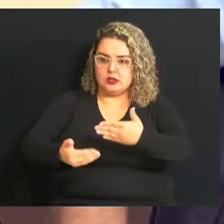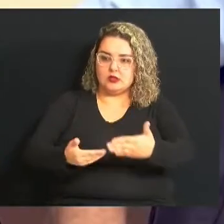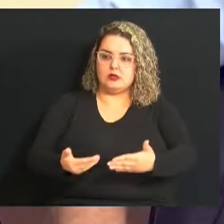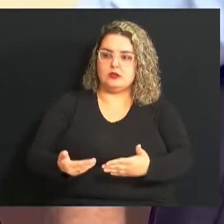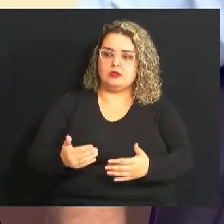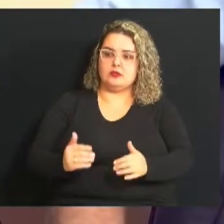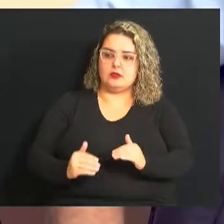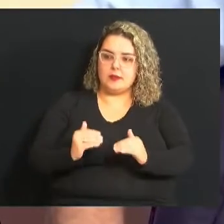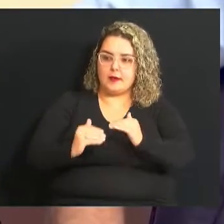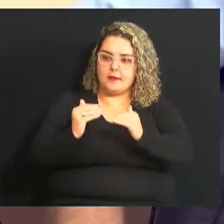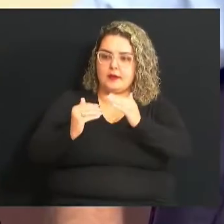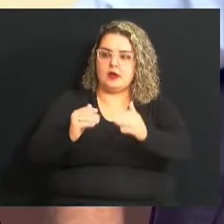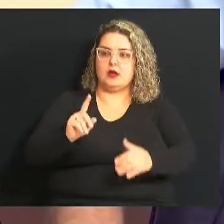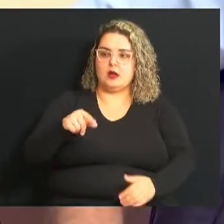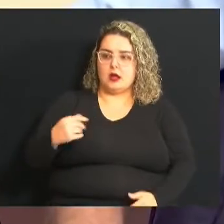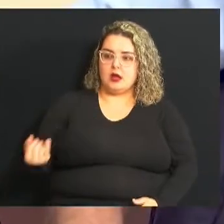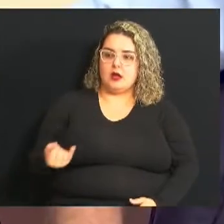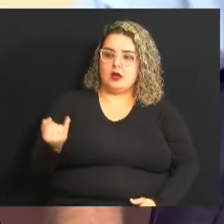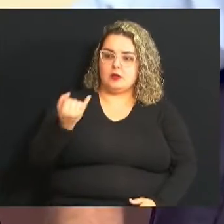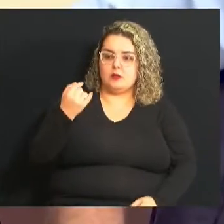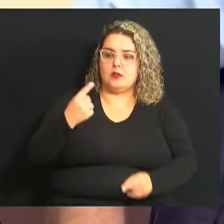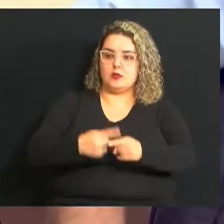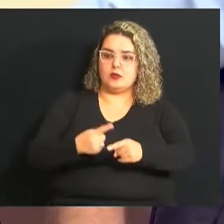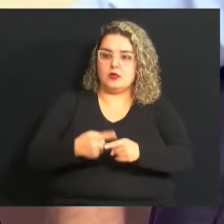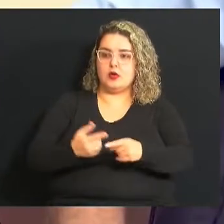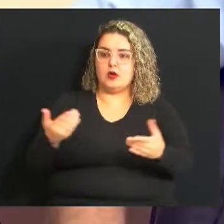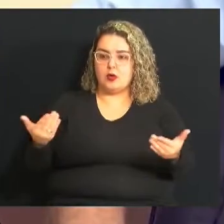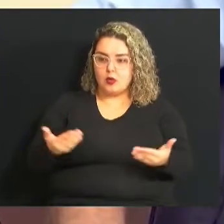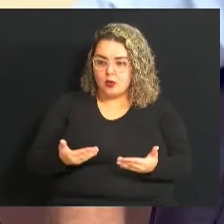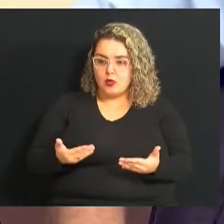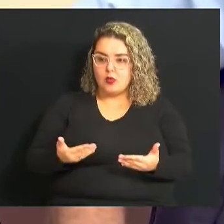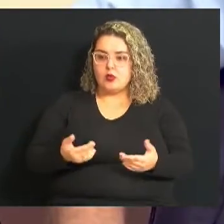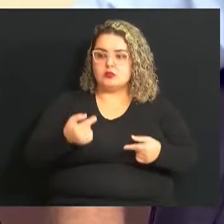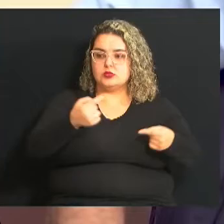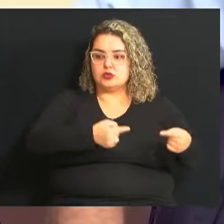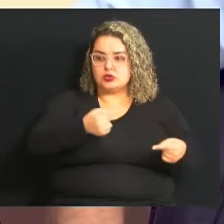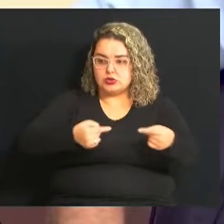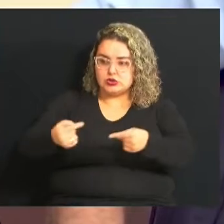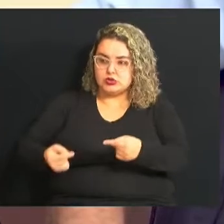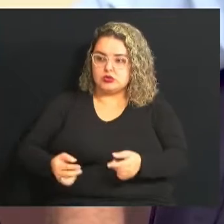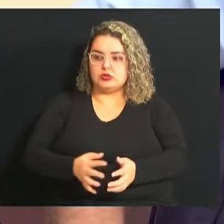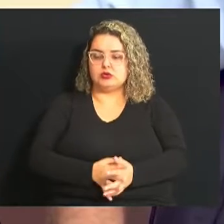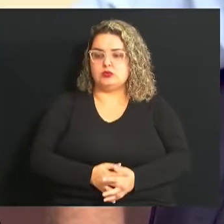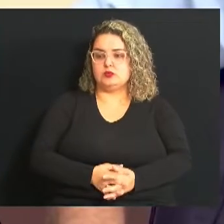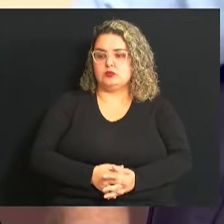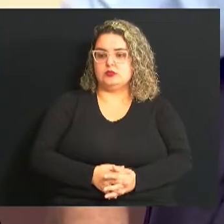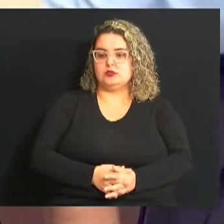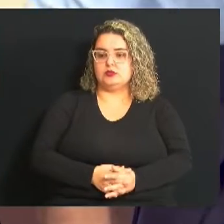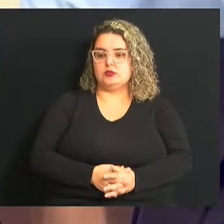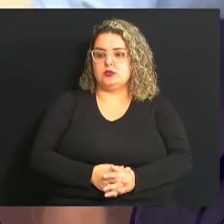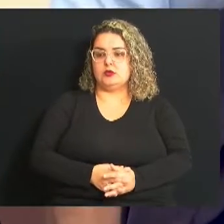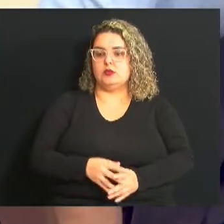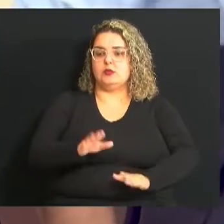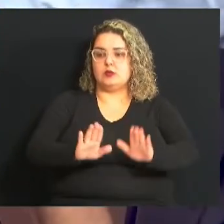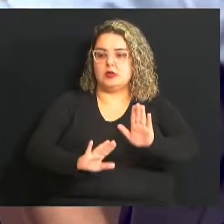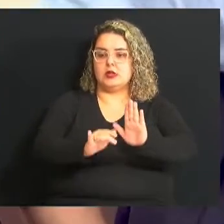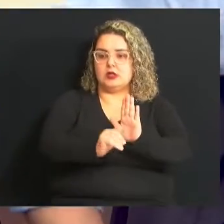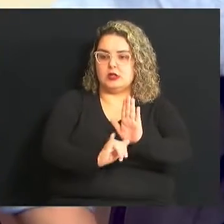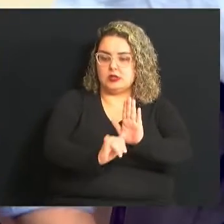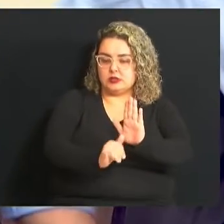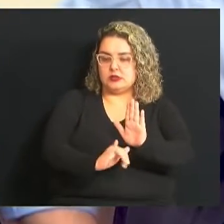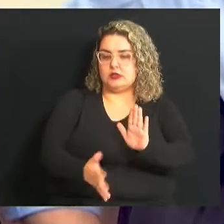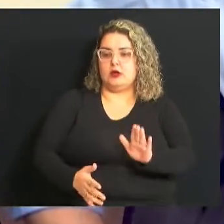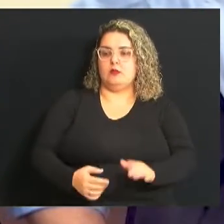ele é extremamente importante, porque a gente está aqui hoje discutindo uma licitação que vai ser pelos próximos